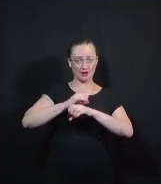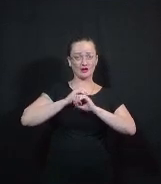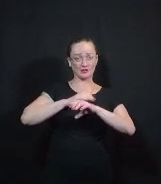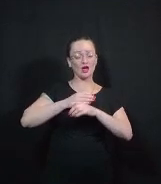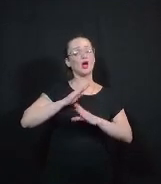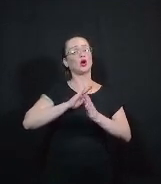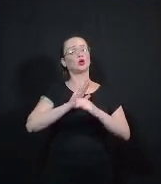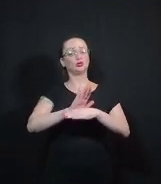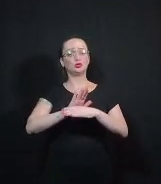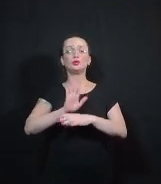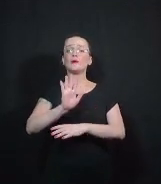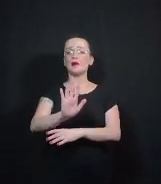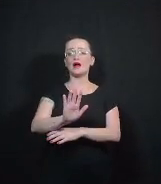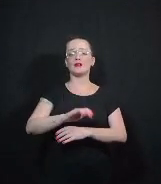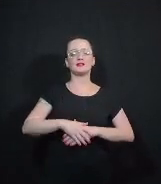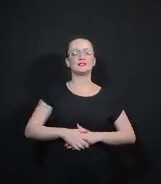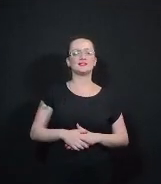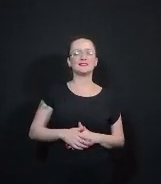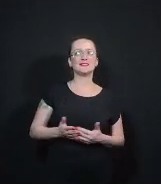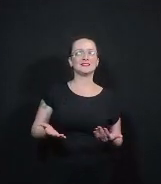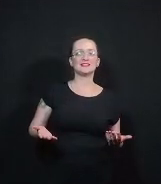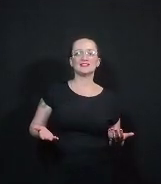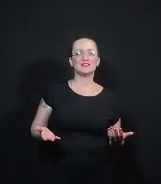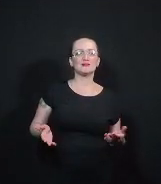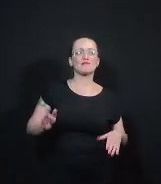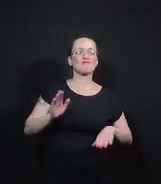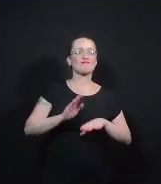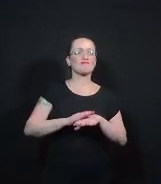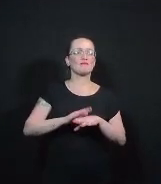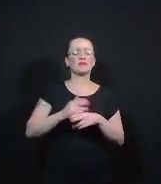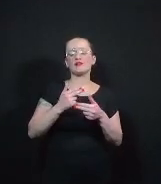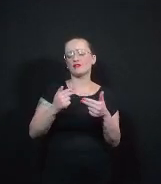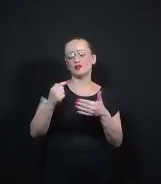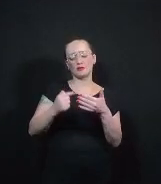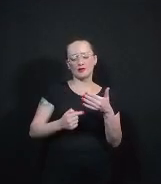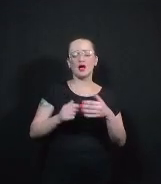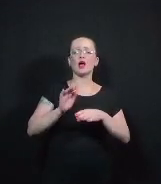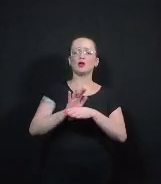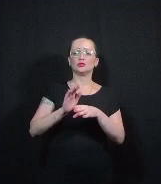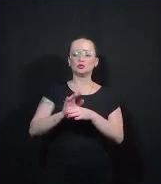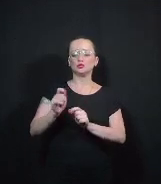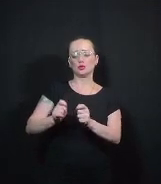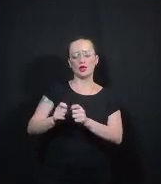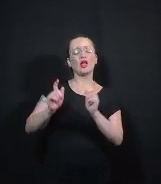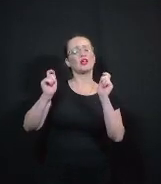ajuda. Ajuda a fazer fact-checking? Ajuda. Ajuda a regular